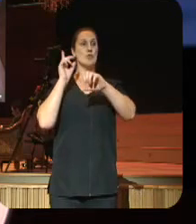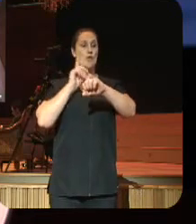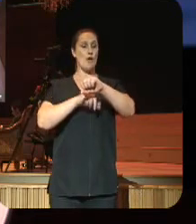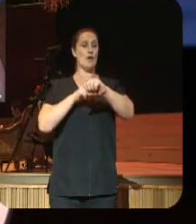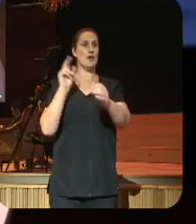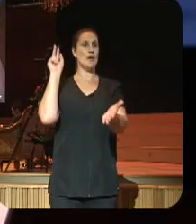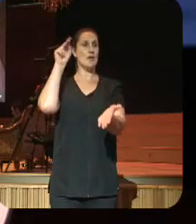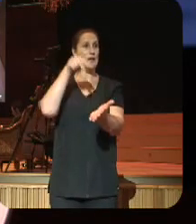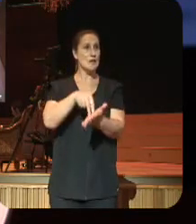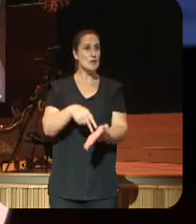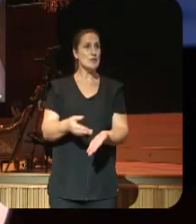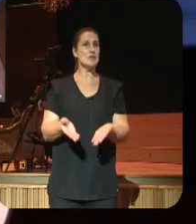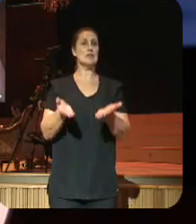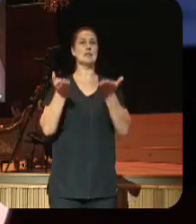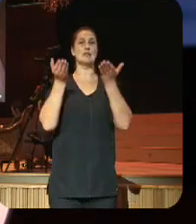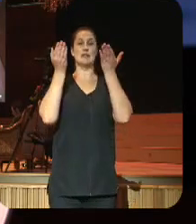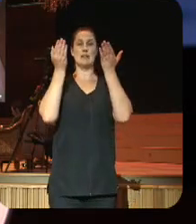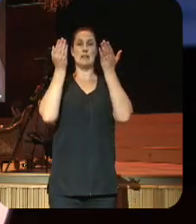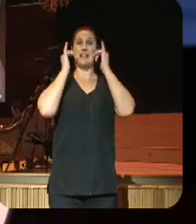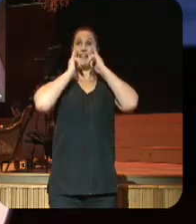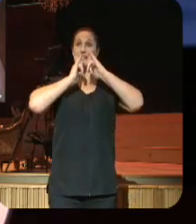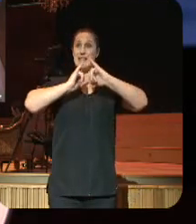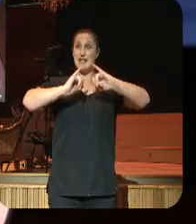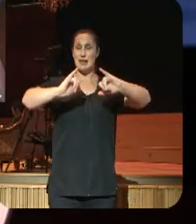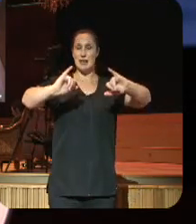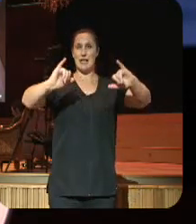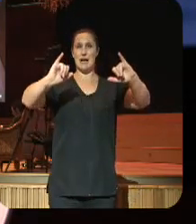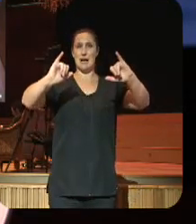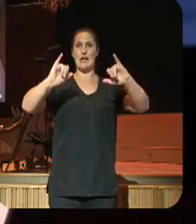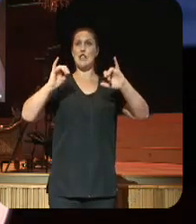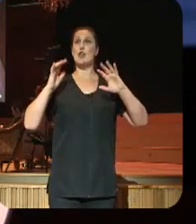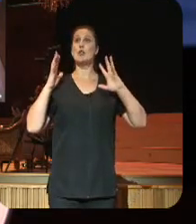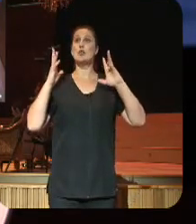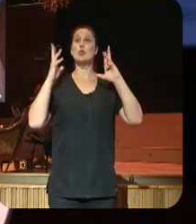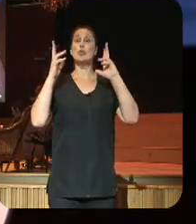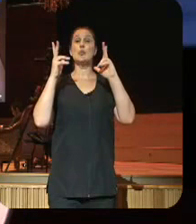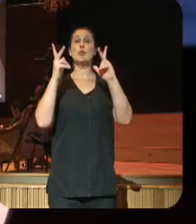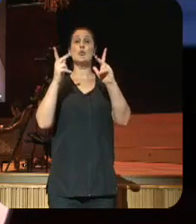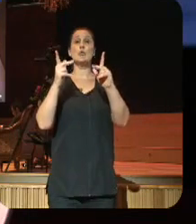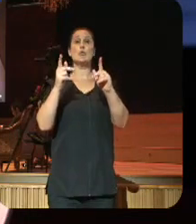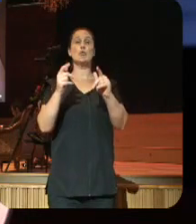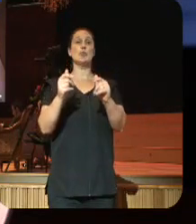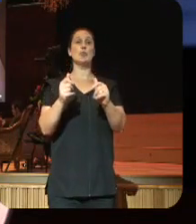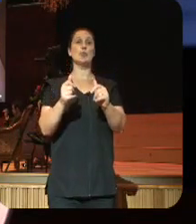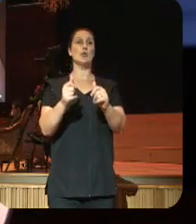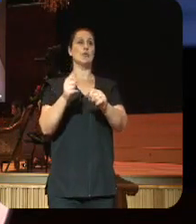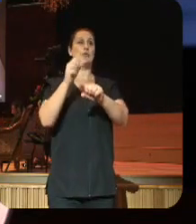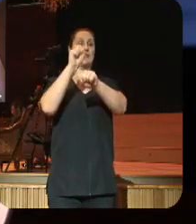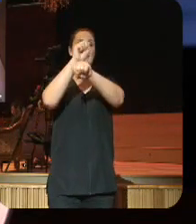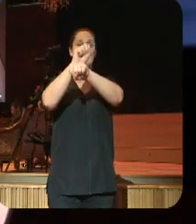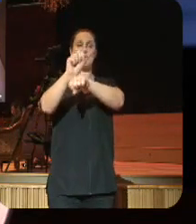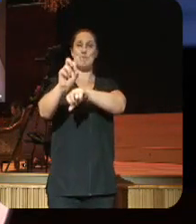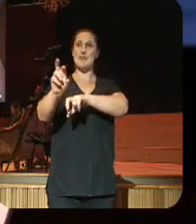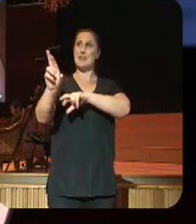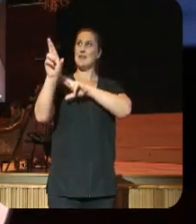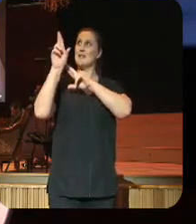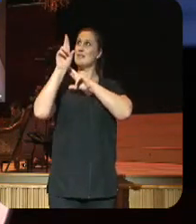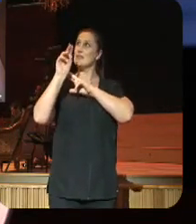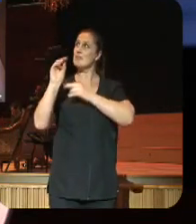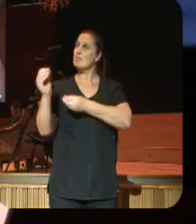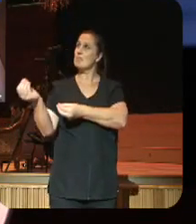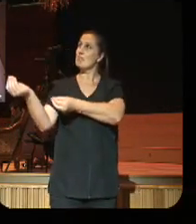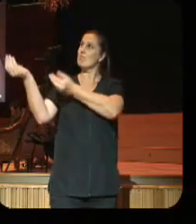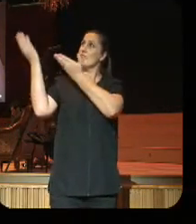ele declara que todos quantos podem colocar sua esperança nele, podem viver